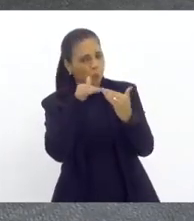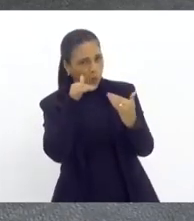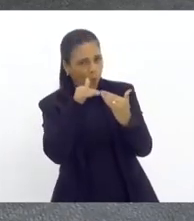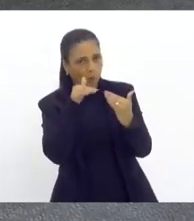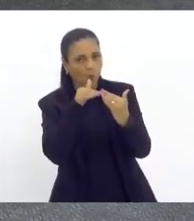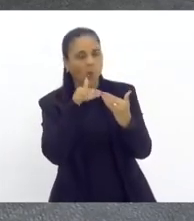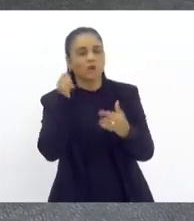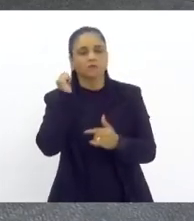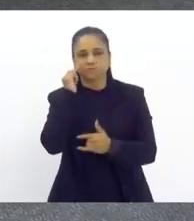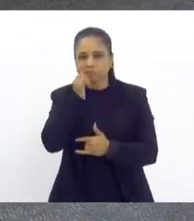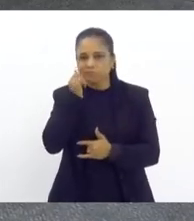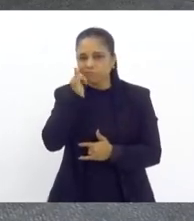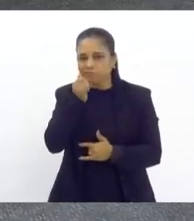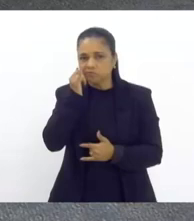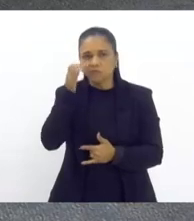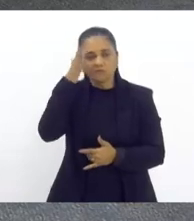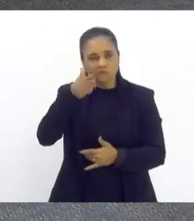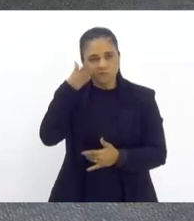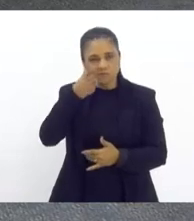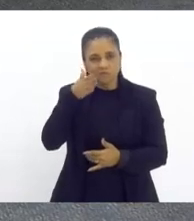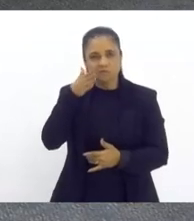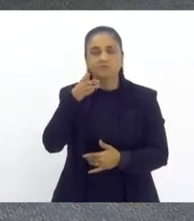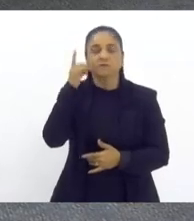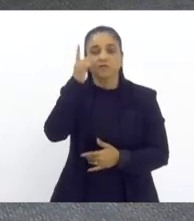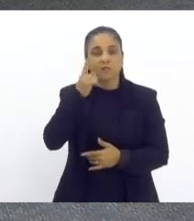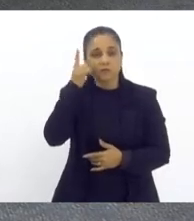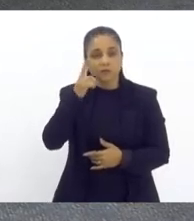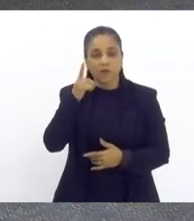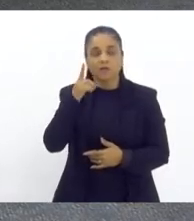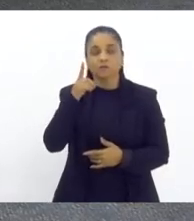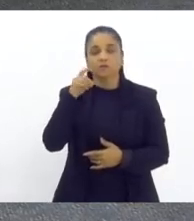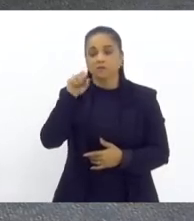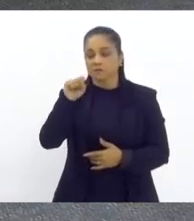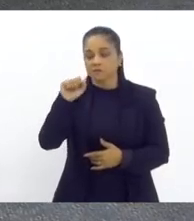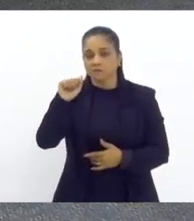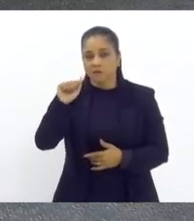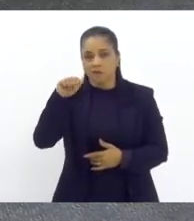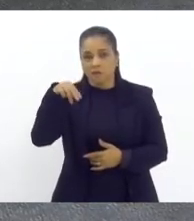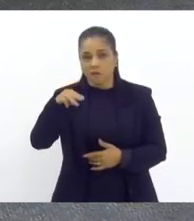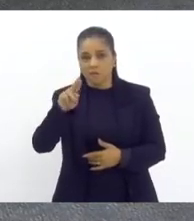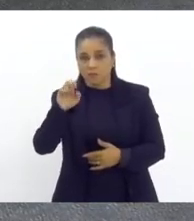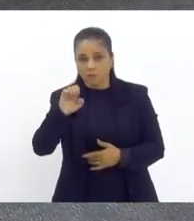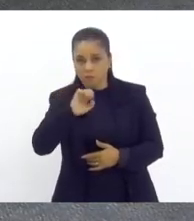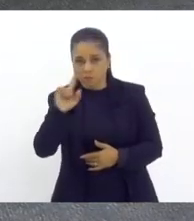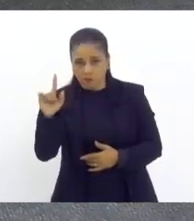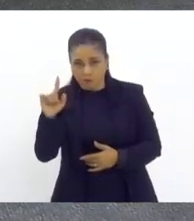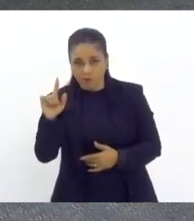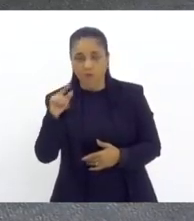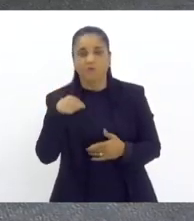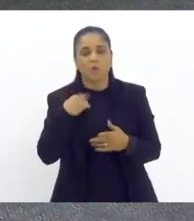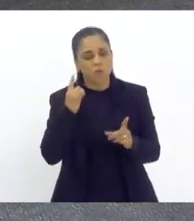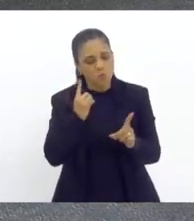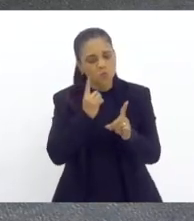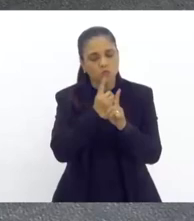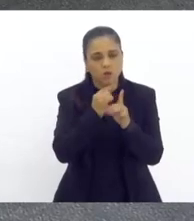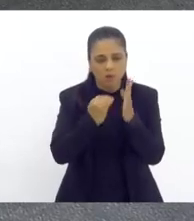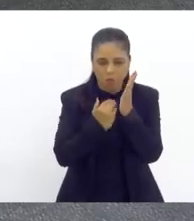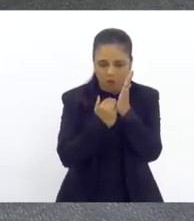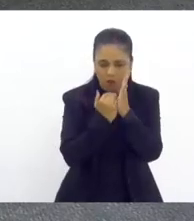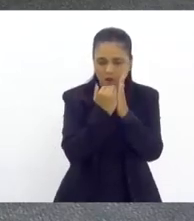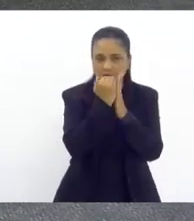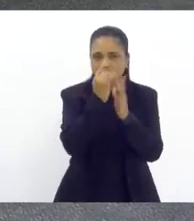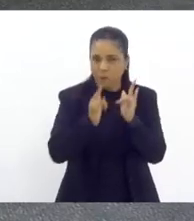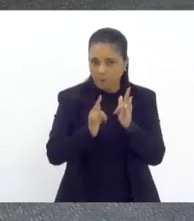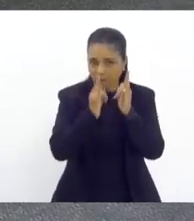a fala do deputado Samuel Malafaia. Hoje eu entrei no elevador, encontrei com um deputado e ele falou comigo.